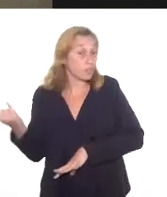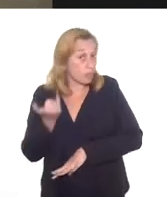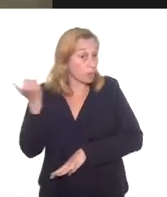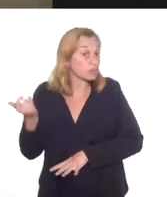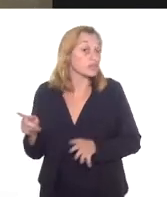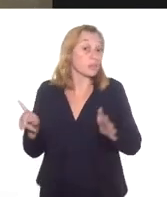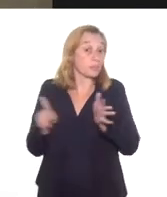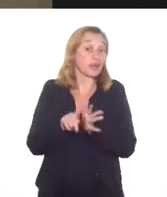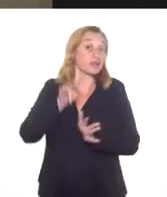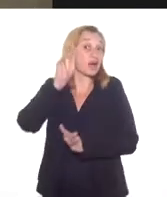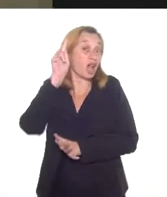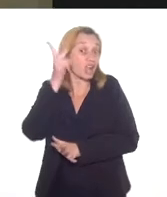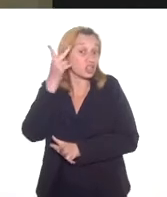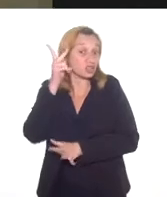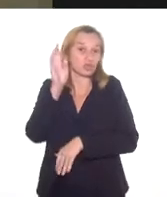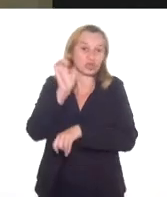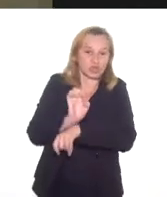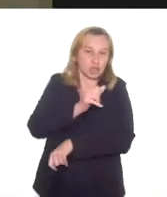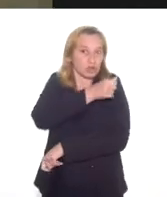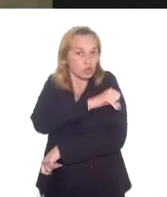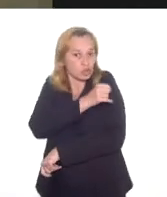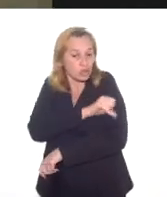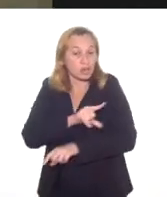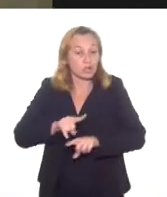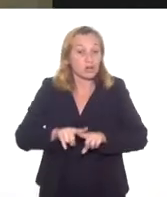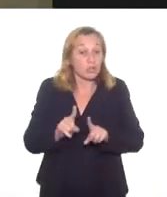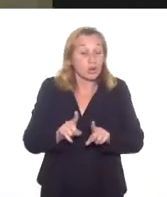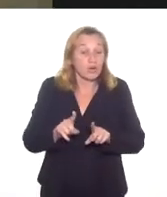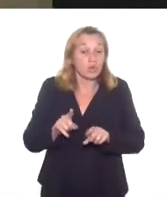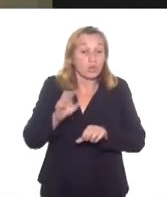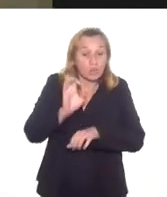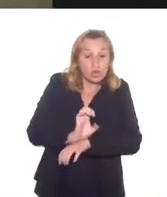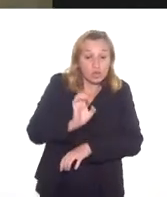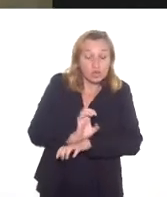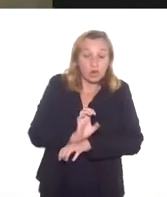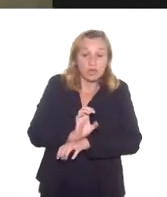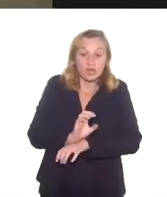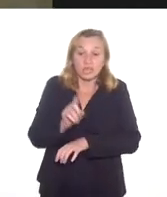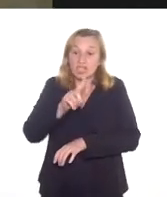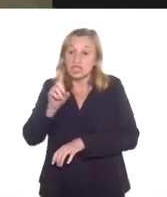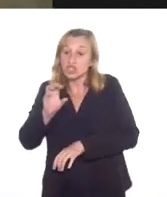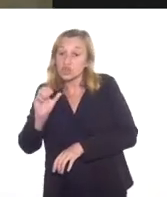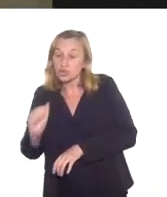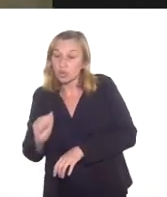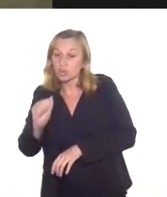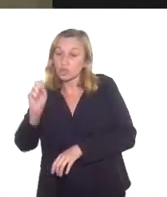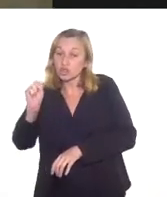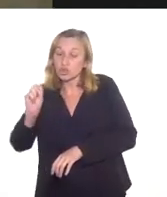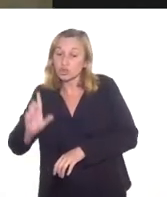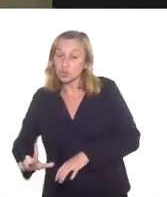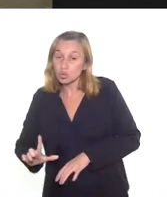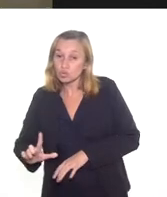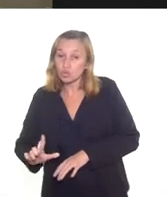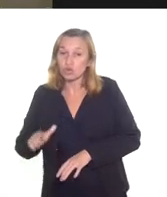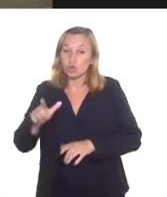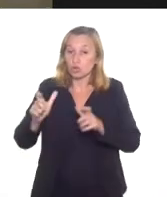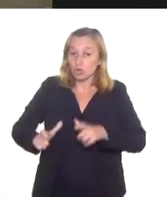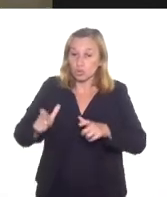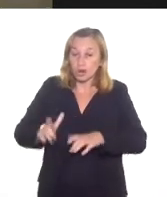da história do Estado do Rio de Janeiro, uma escola que fica na Zona Sul, que fica num dos espaços